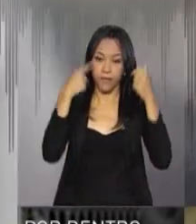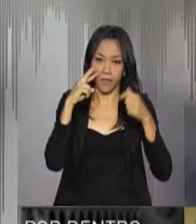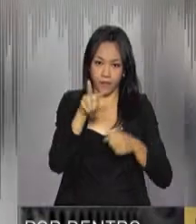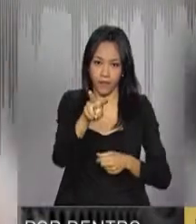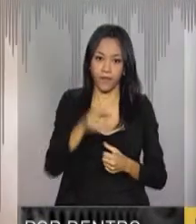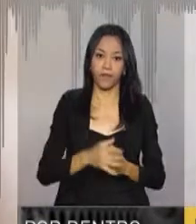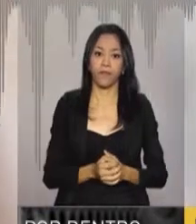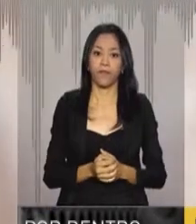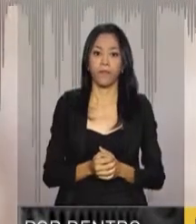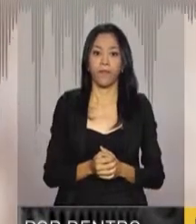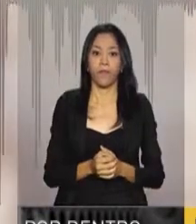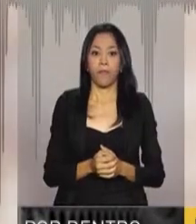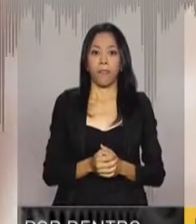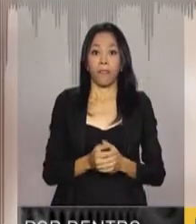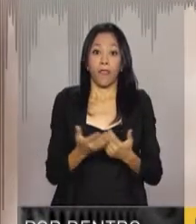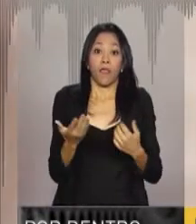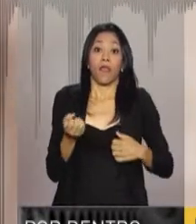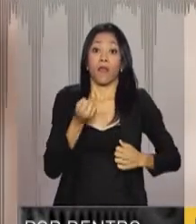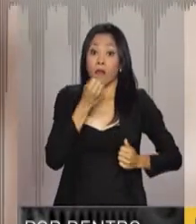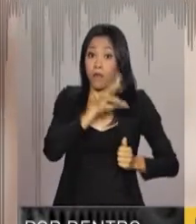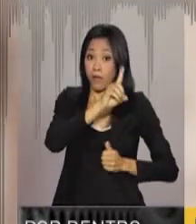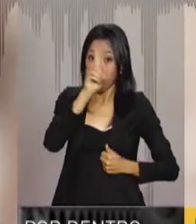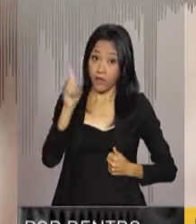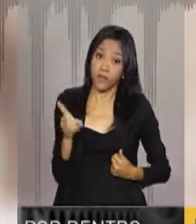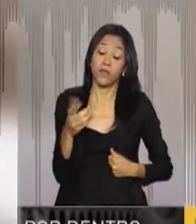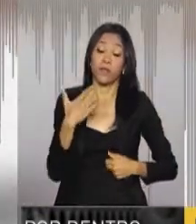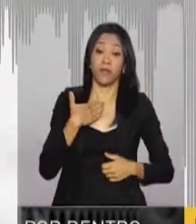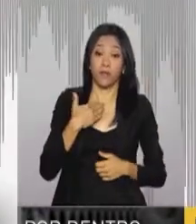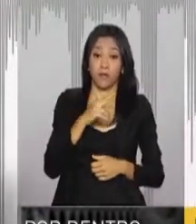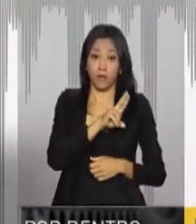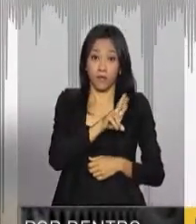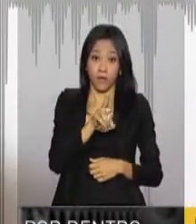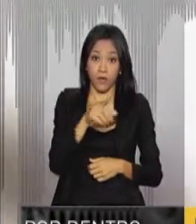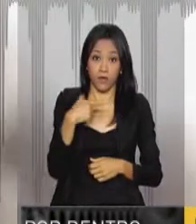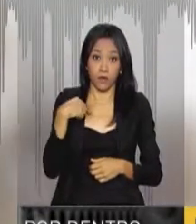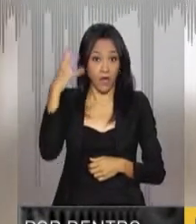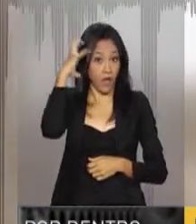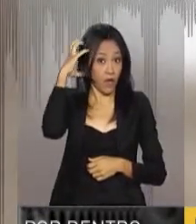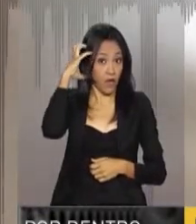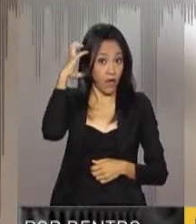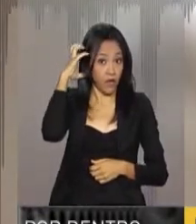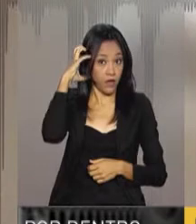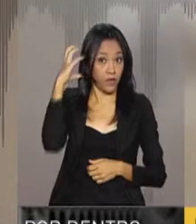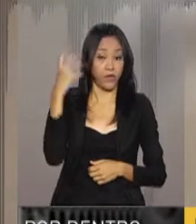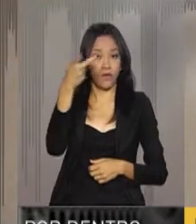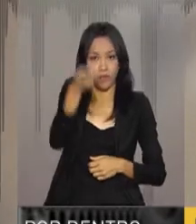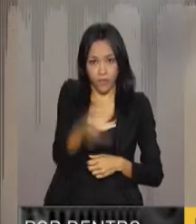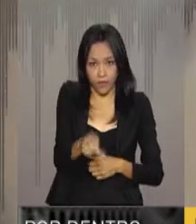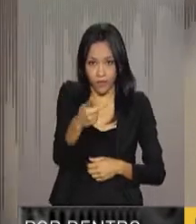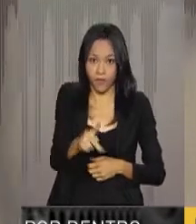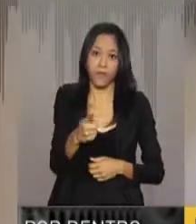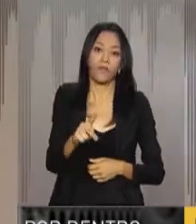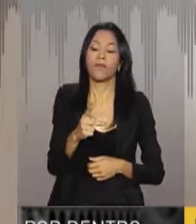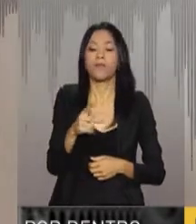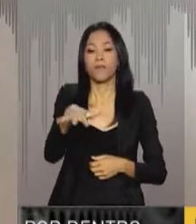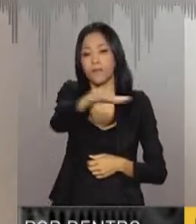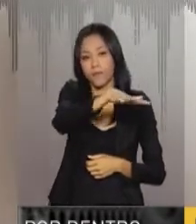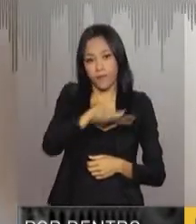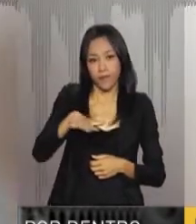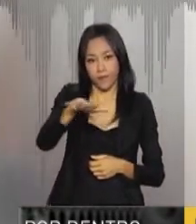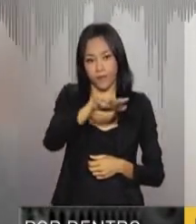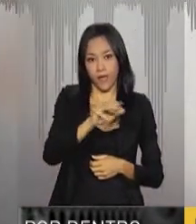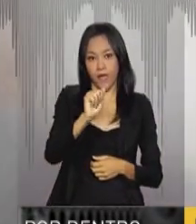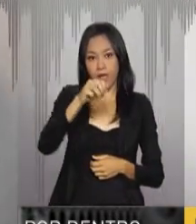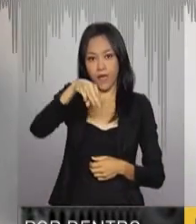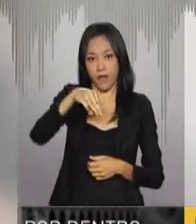ministro alexandre baldy bom dia eu sou o pai mário cardoso das rádios educadora a eni ea aldeia fm de xapuri no